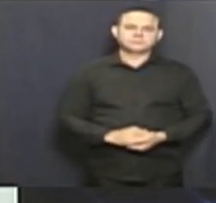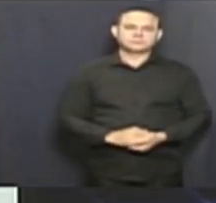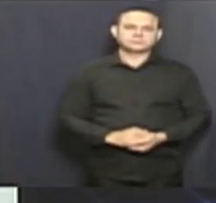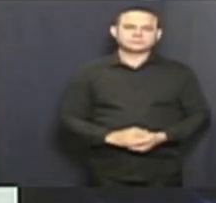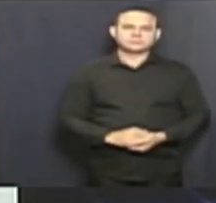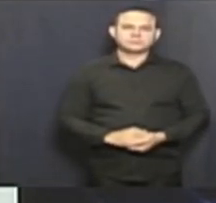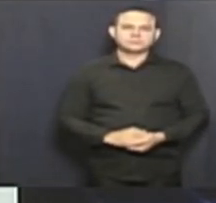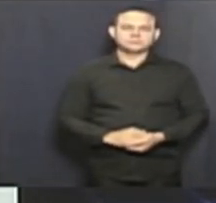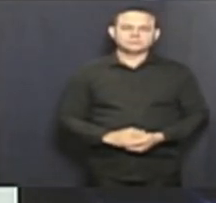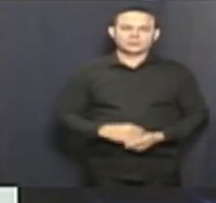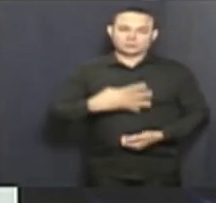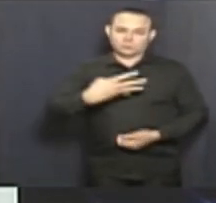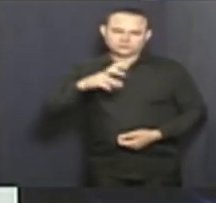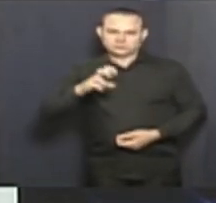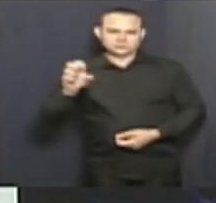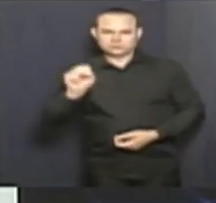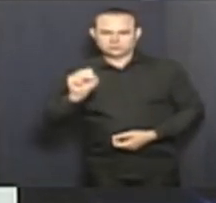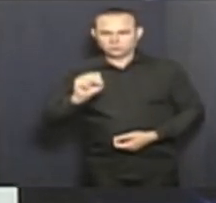época